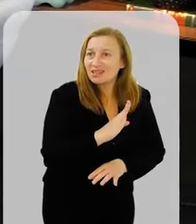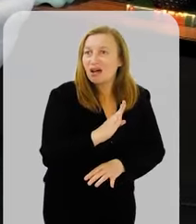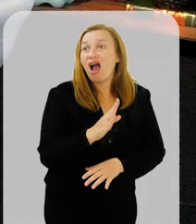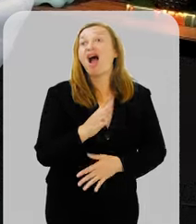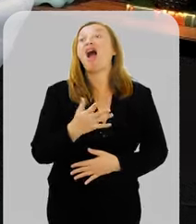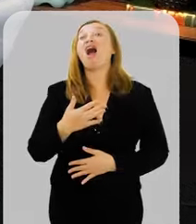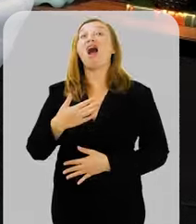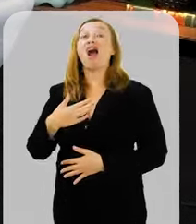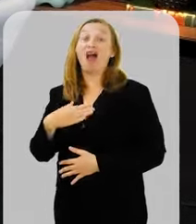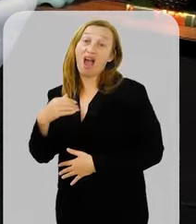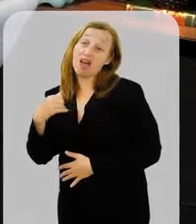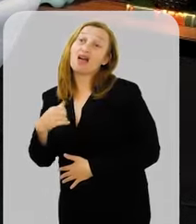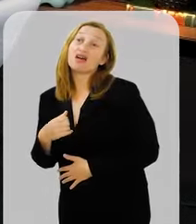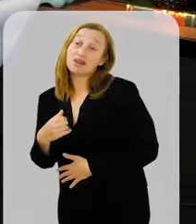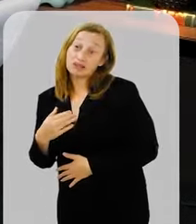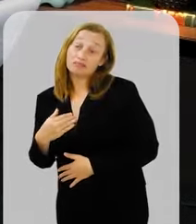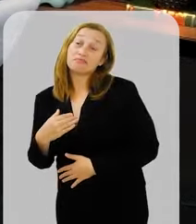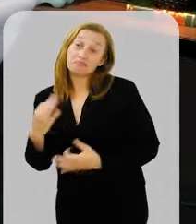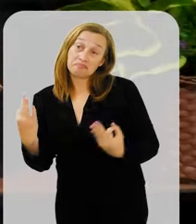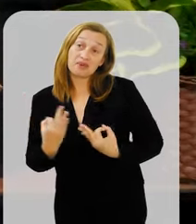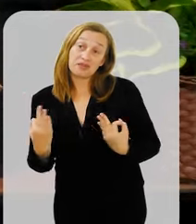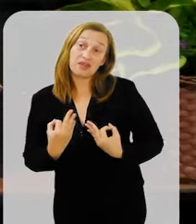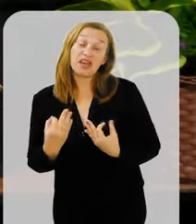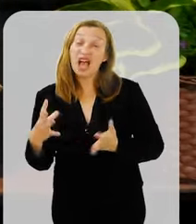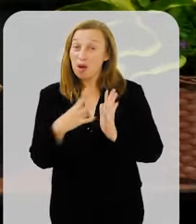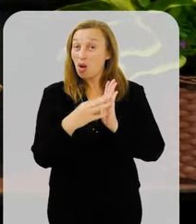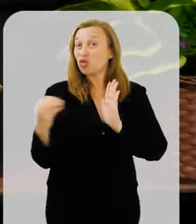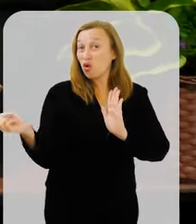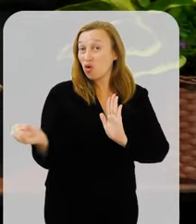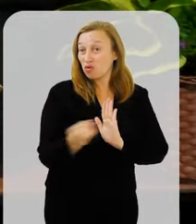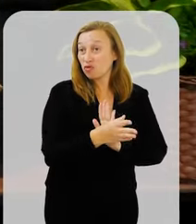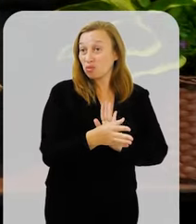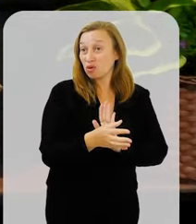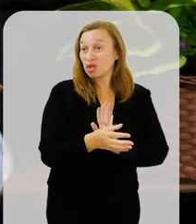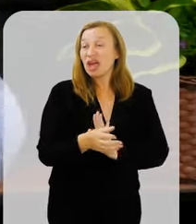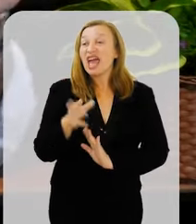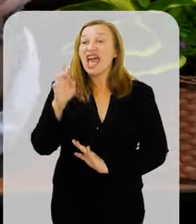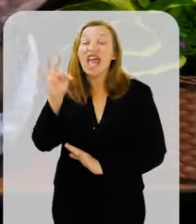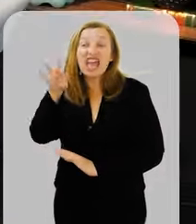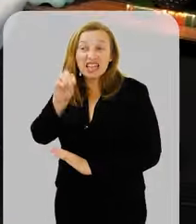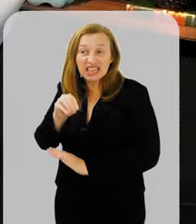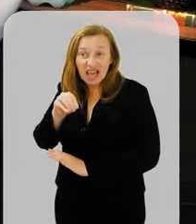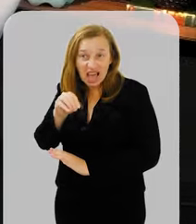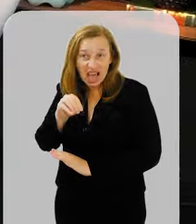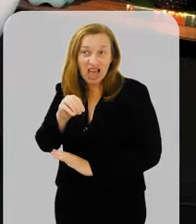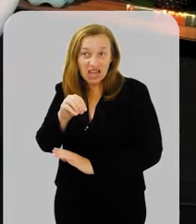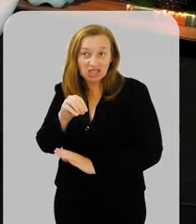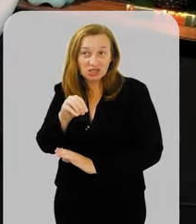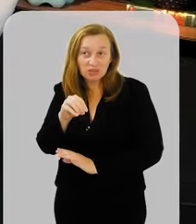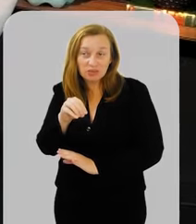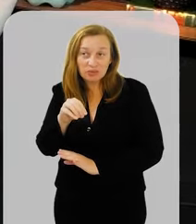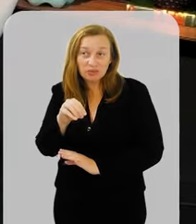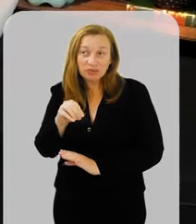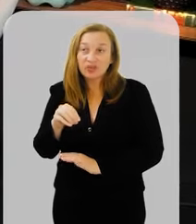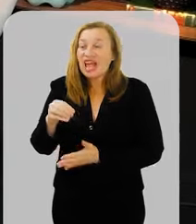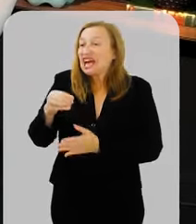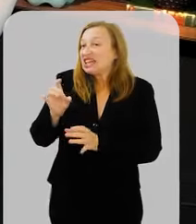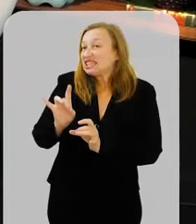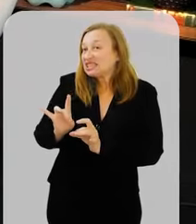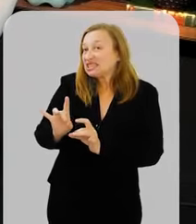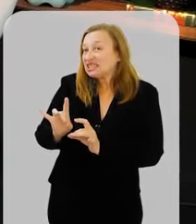eram todos brasileiros. Todos brasileiros. Ah, tá. Perfeito. Essa moda vem de agora, né? É, essa moda. Renato Azevedo, essa moda de ficar